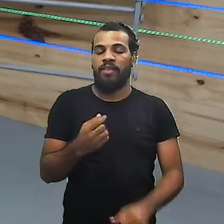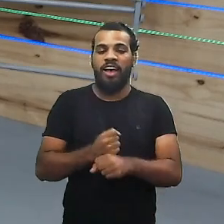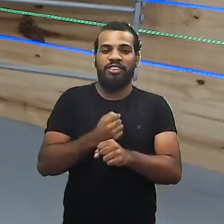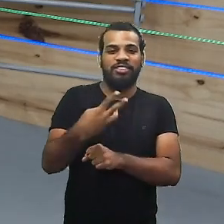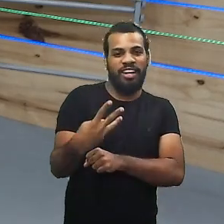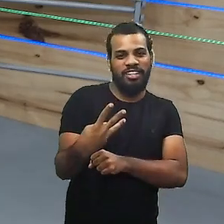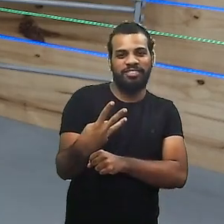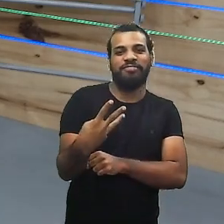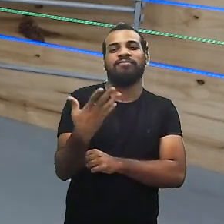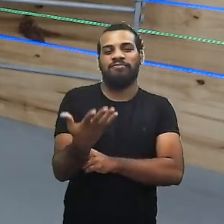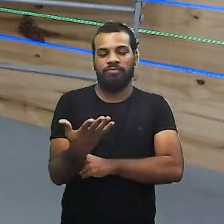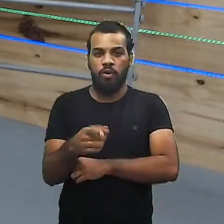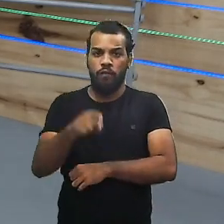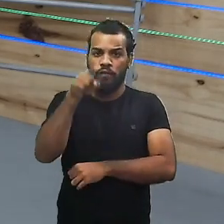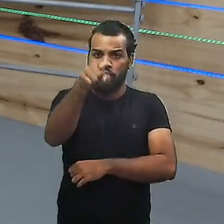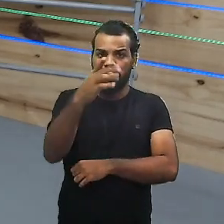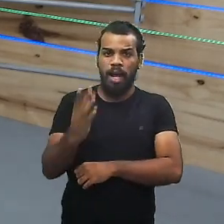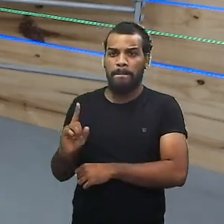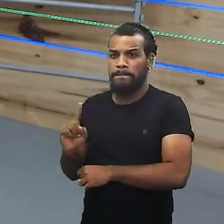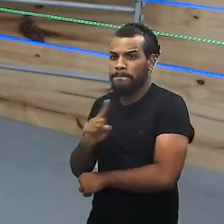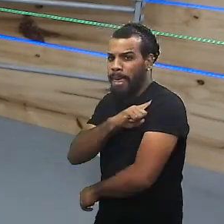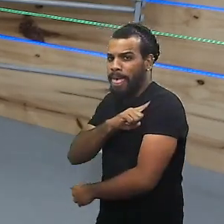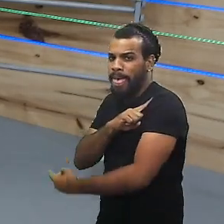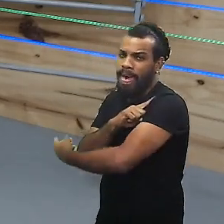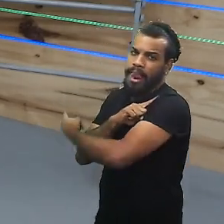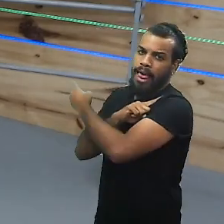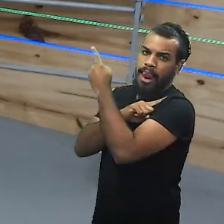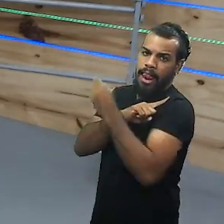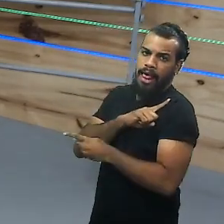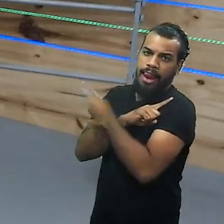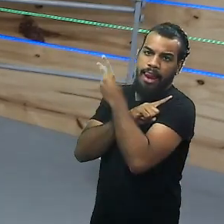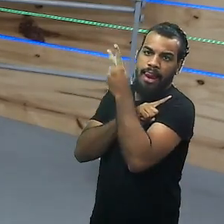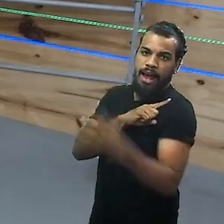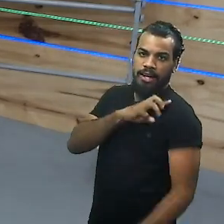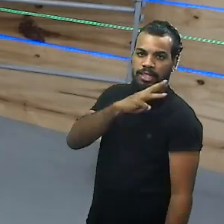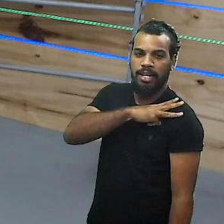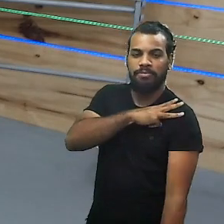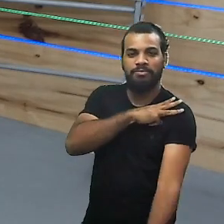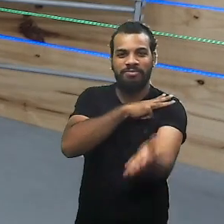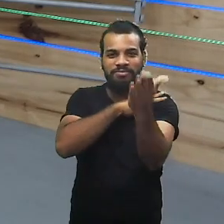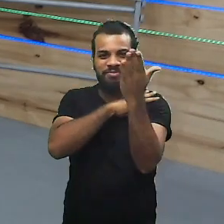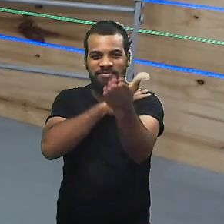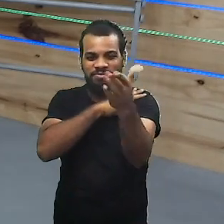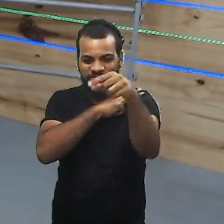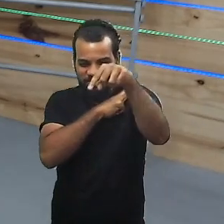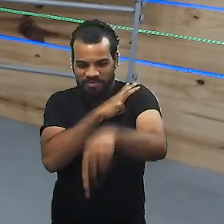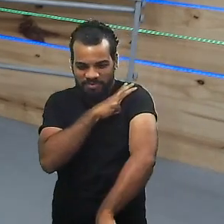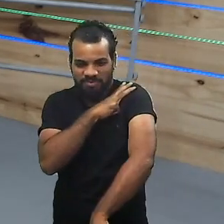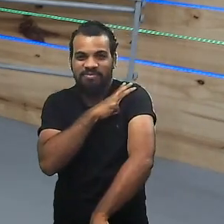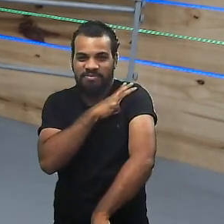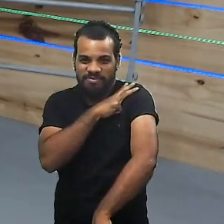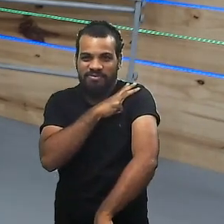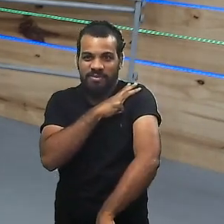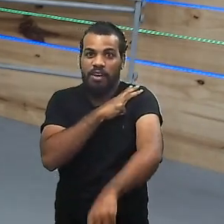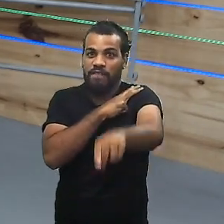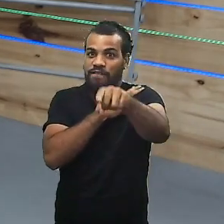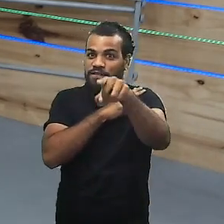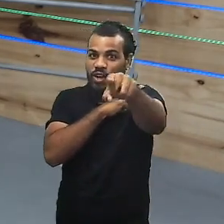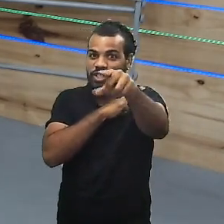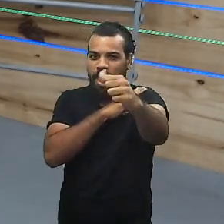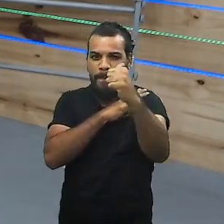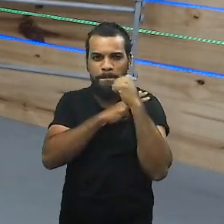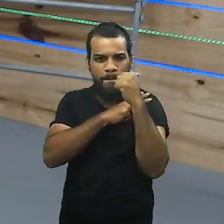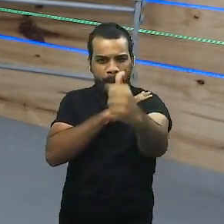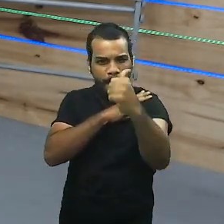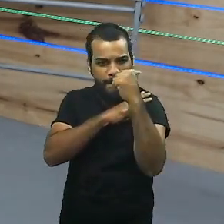ensino médio, que vem conosco desde a primeira série do ensino médio, segunda série, agora no terceiro ano, terceira série, você é